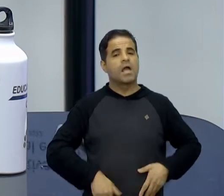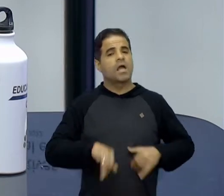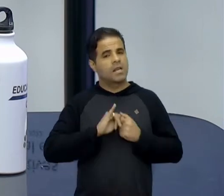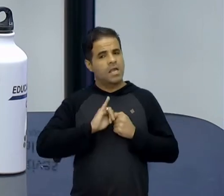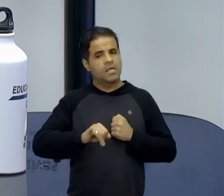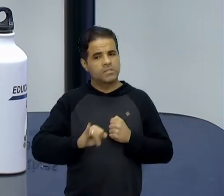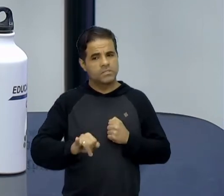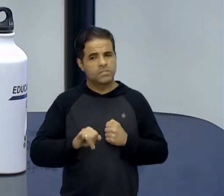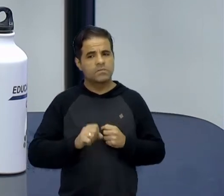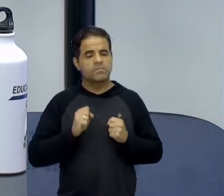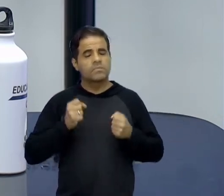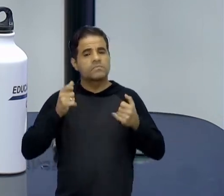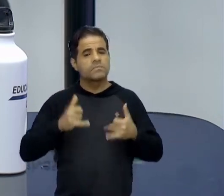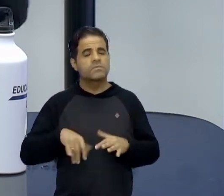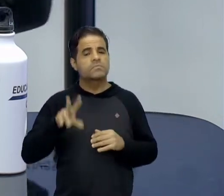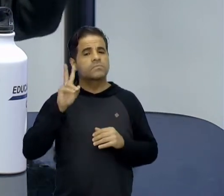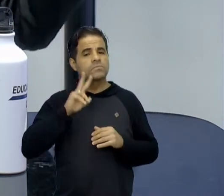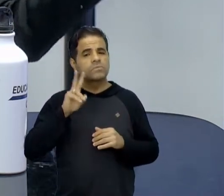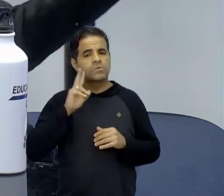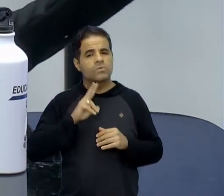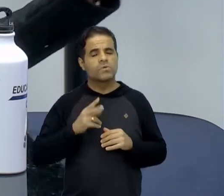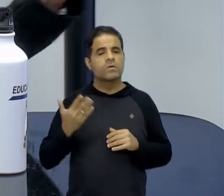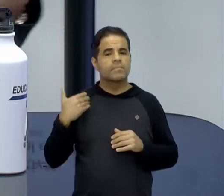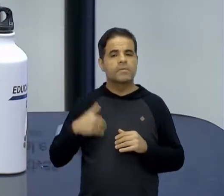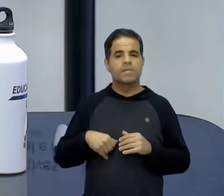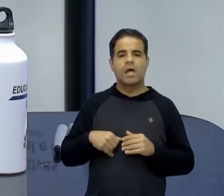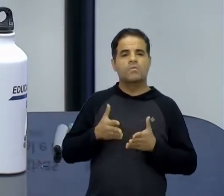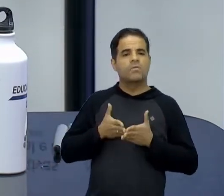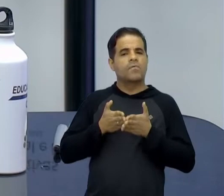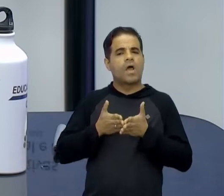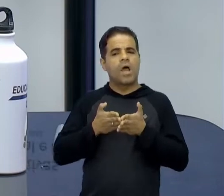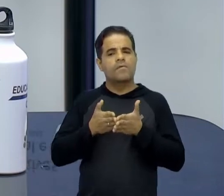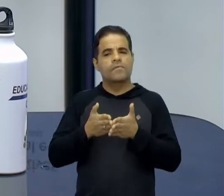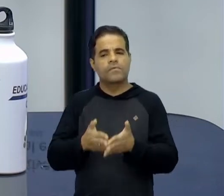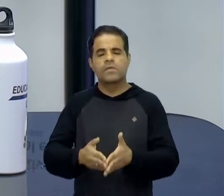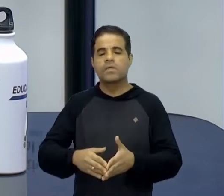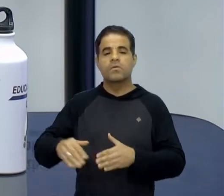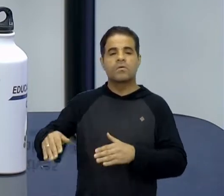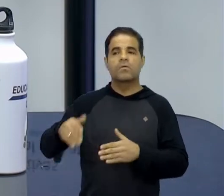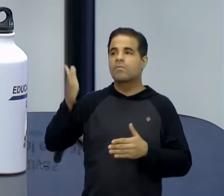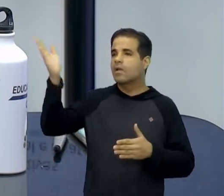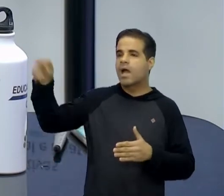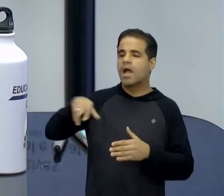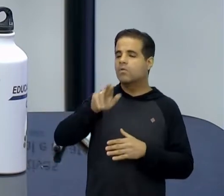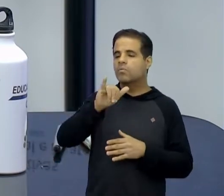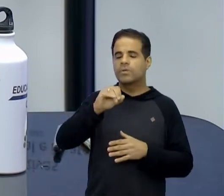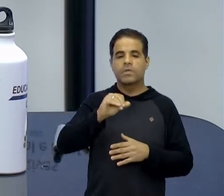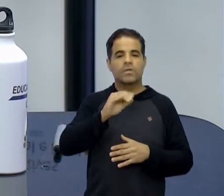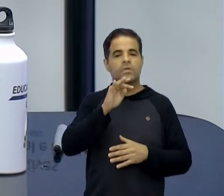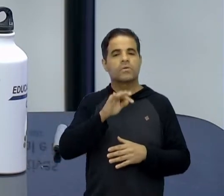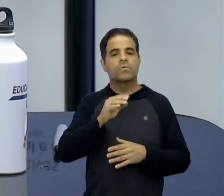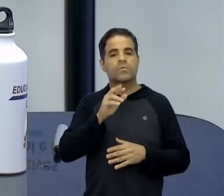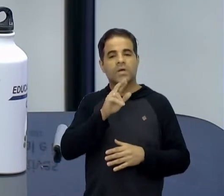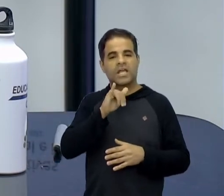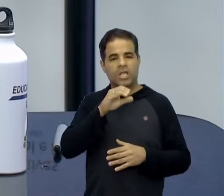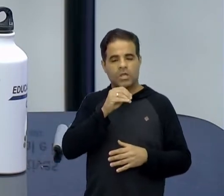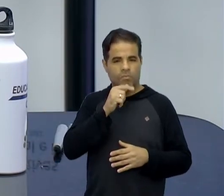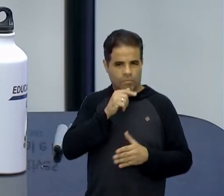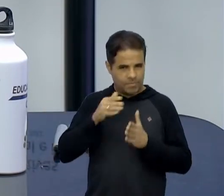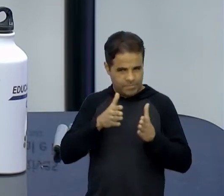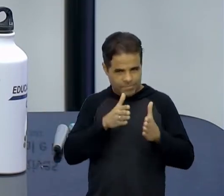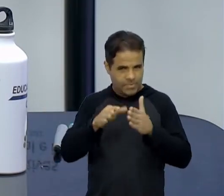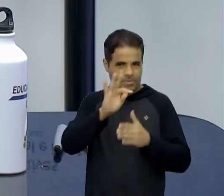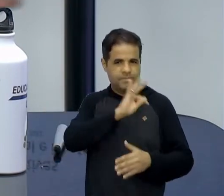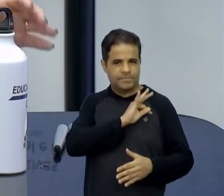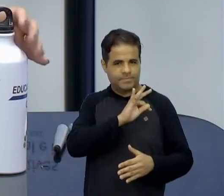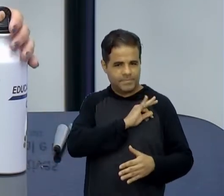eu posso estar contando uma história de que eu estava com um iate na Marginal Tietê, no Rio Tietê. O curioso, pegando